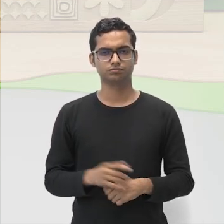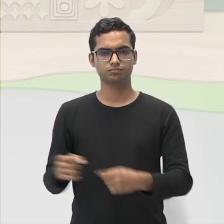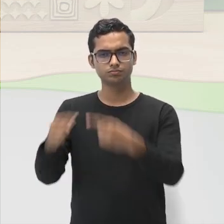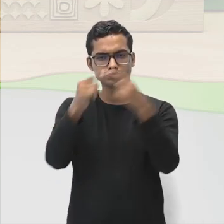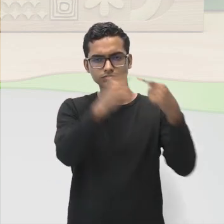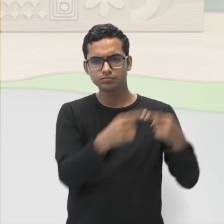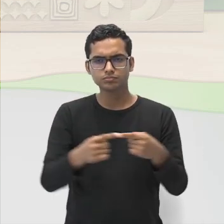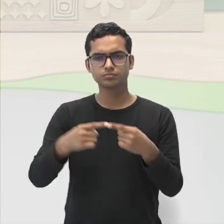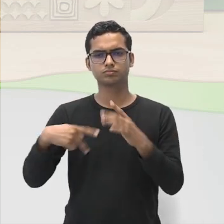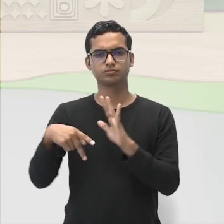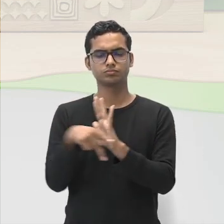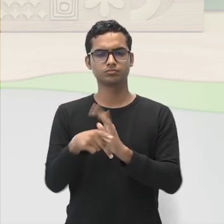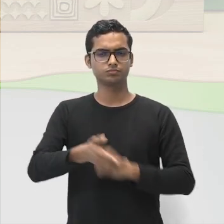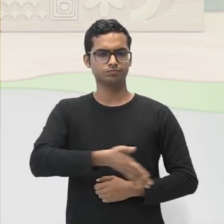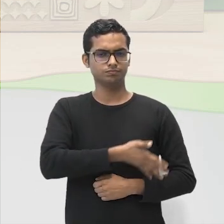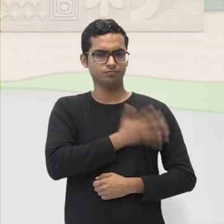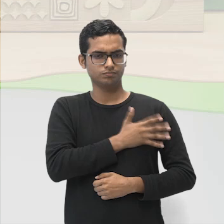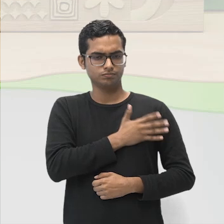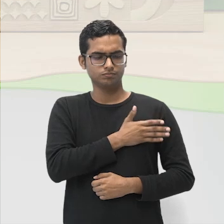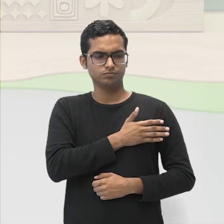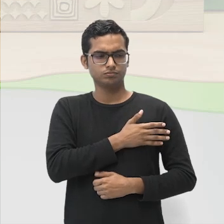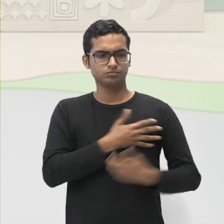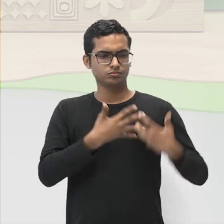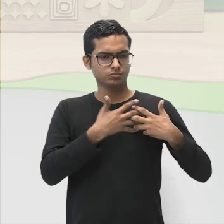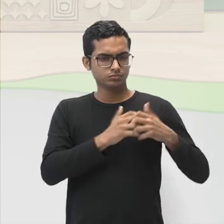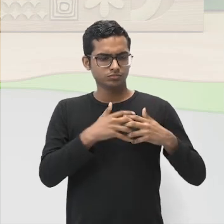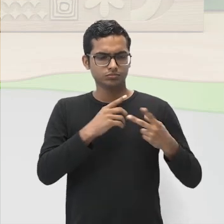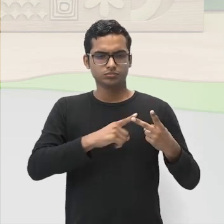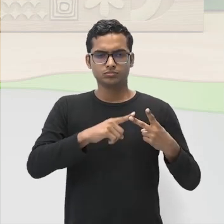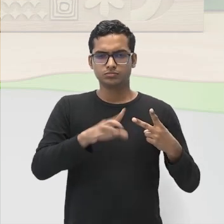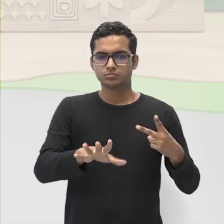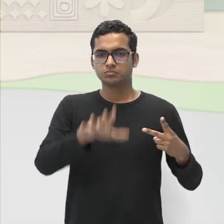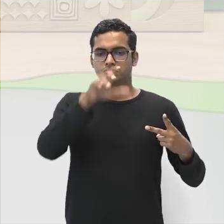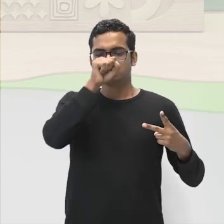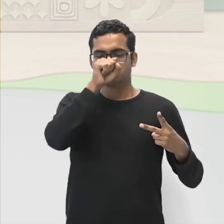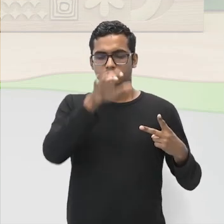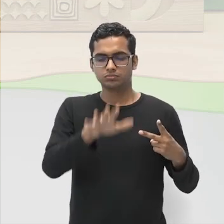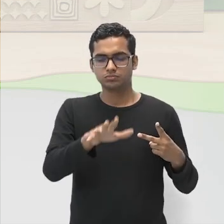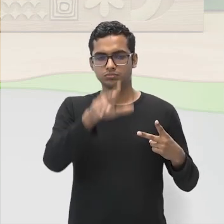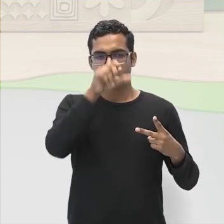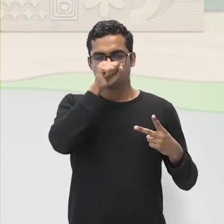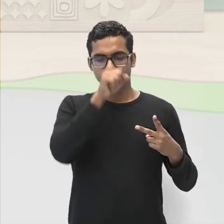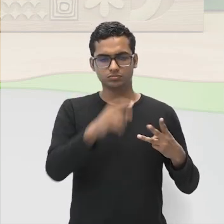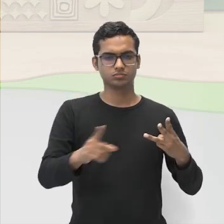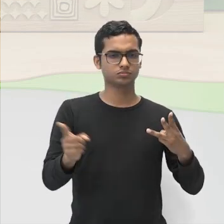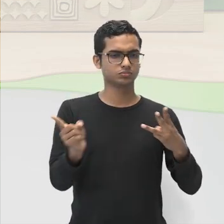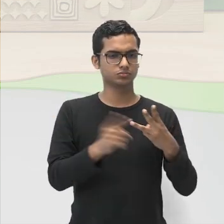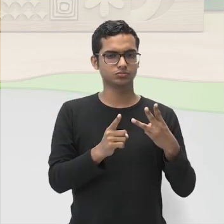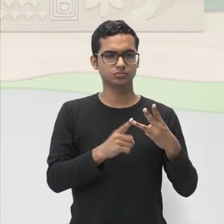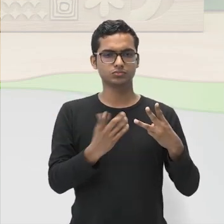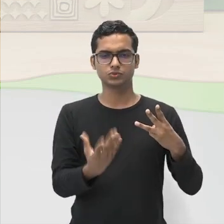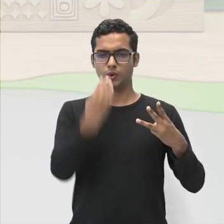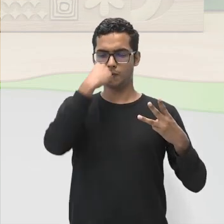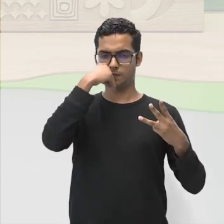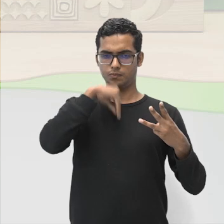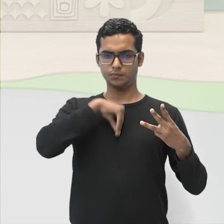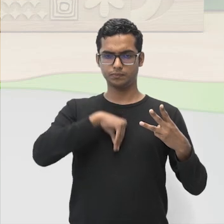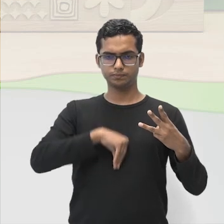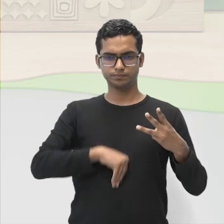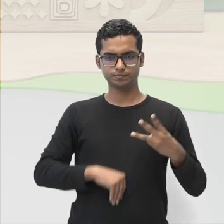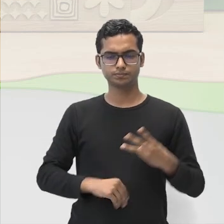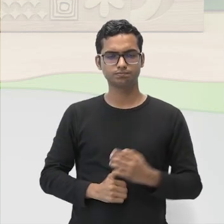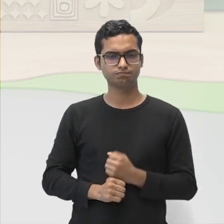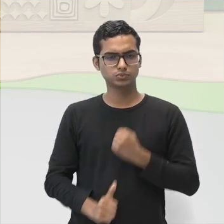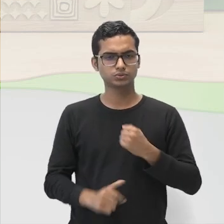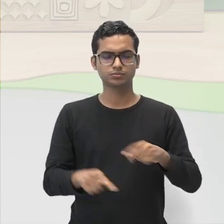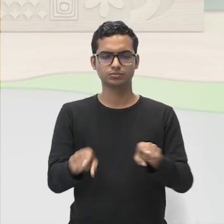sistemas. Sistema cardiovascular, sistema respiratório, sistema digestório, né? E